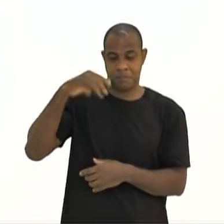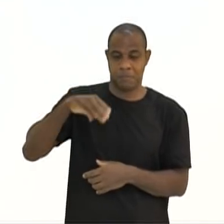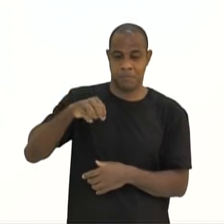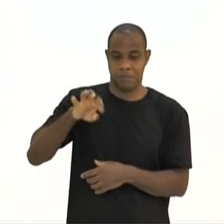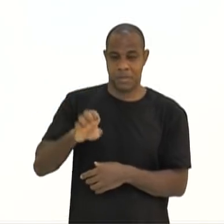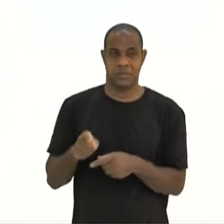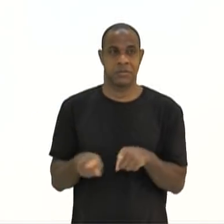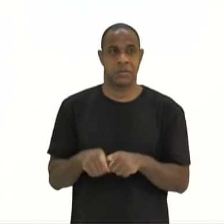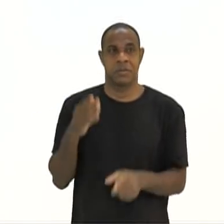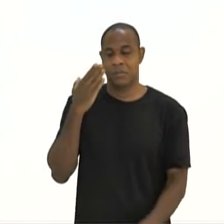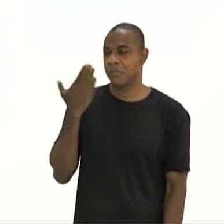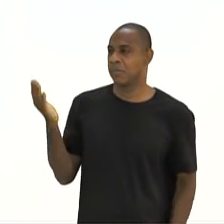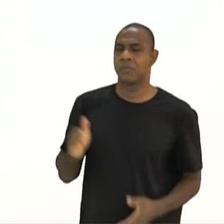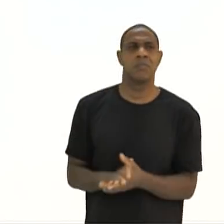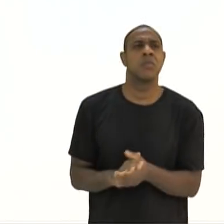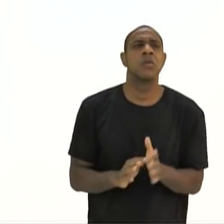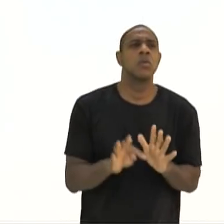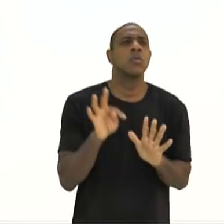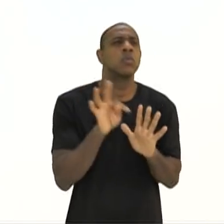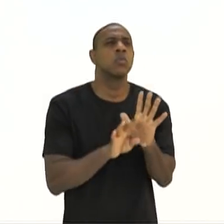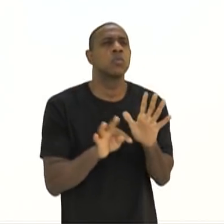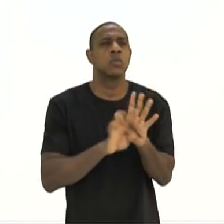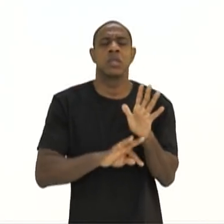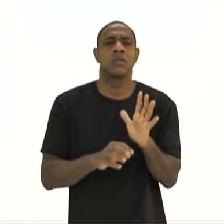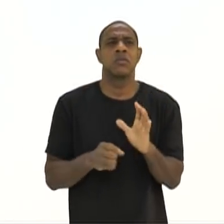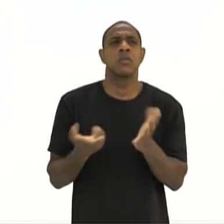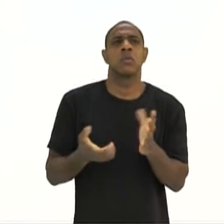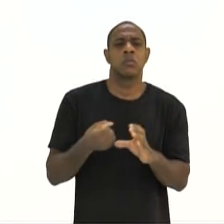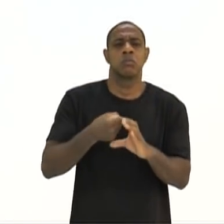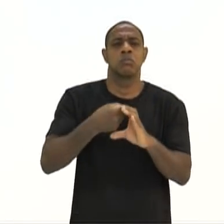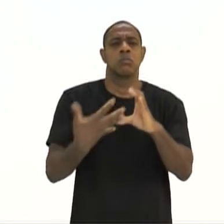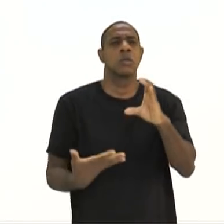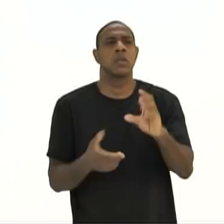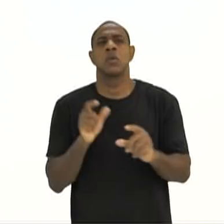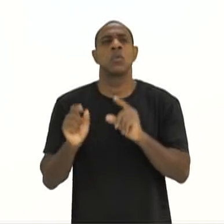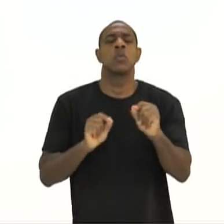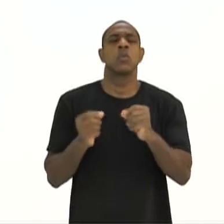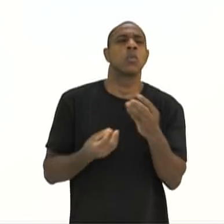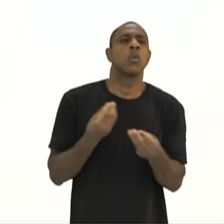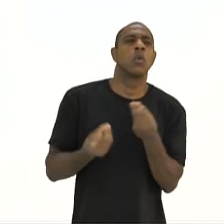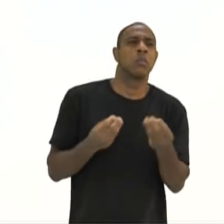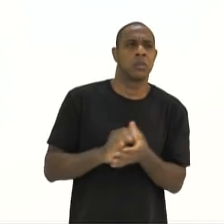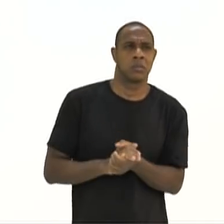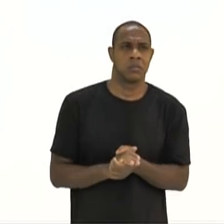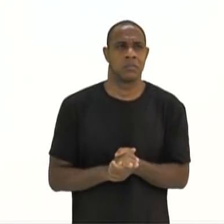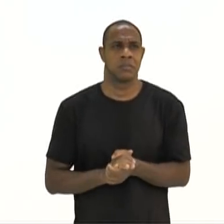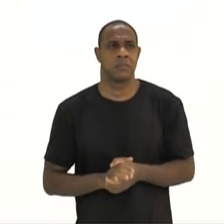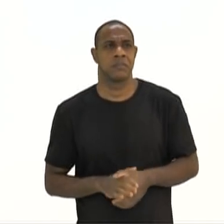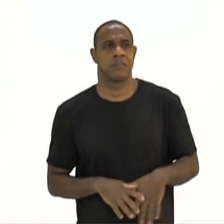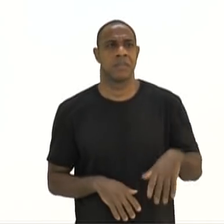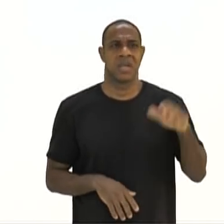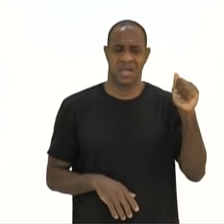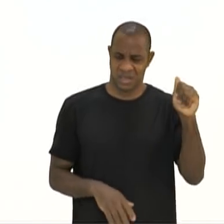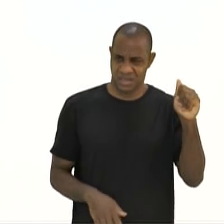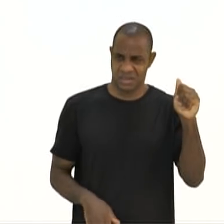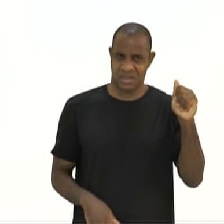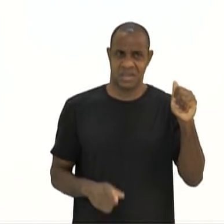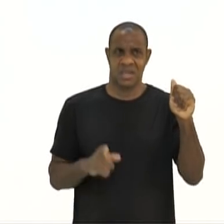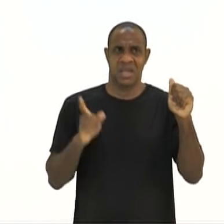E aí, pessoal, este texto pode ser classificado como? Esse último que a gente leu. Será que a alternativa